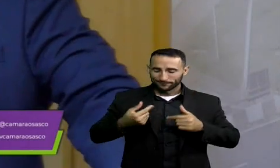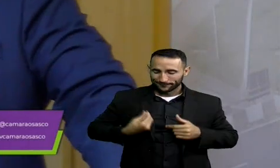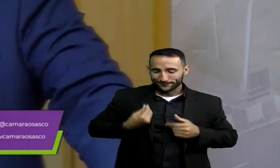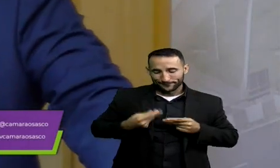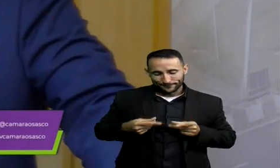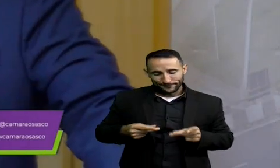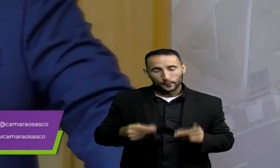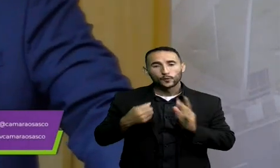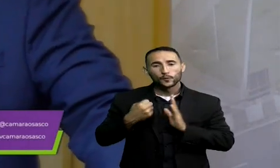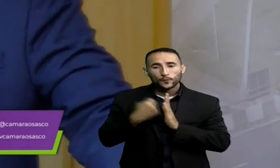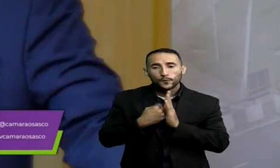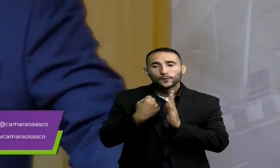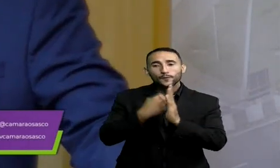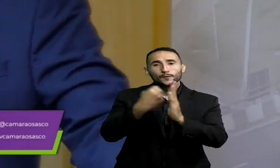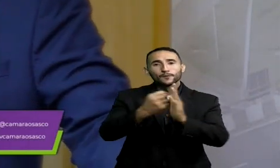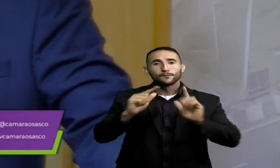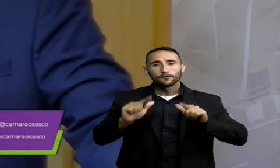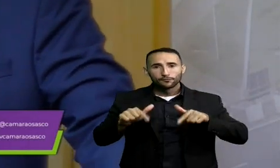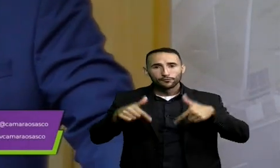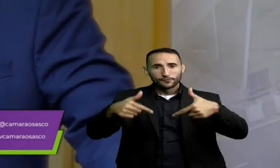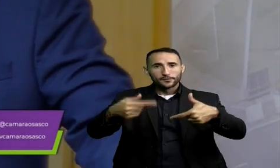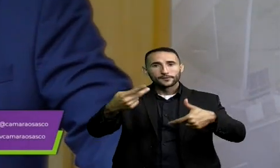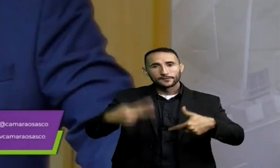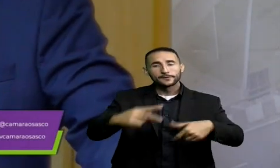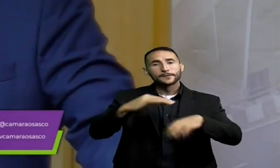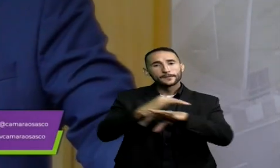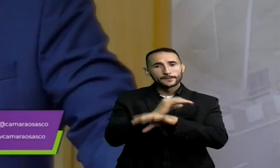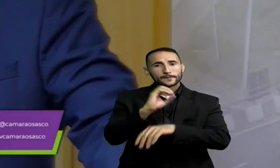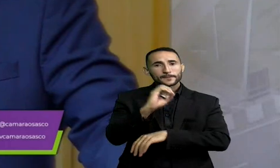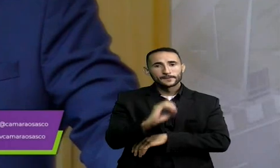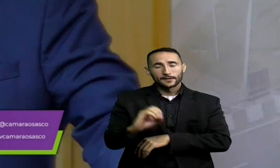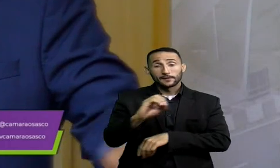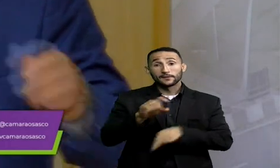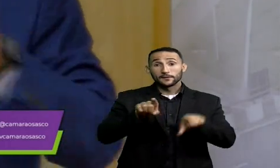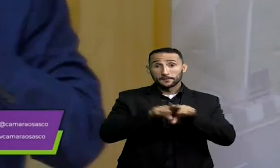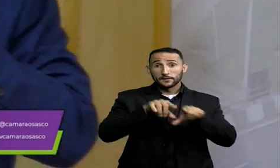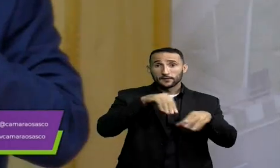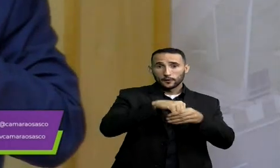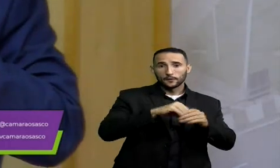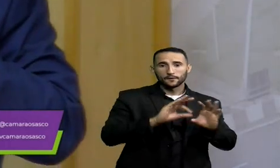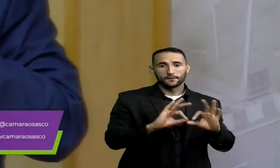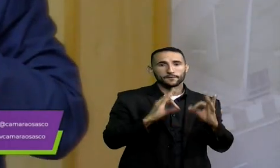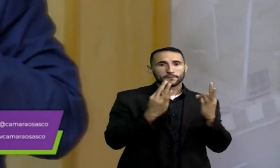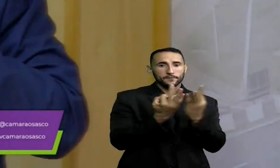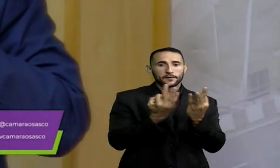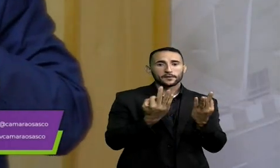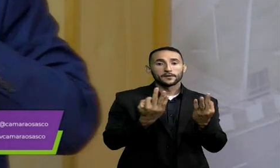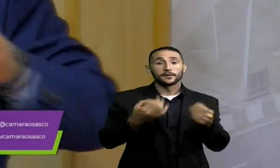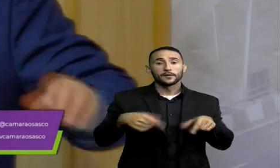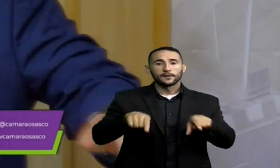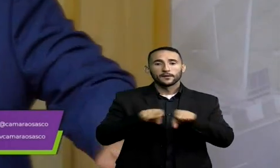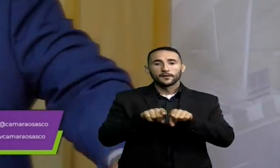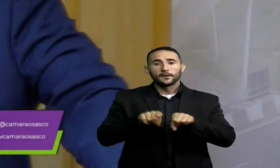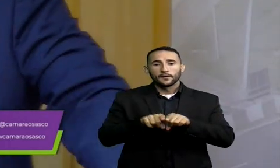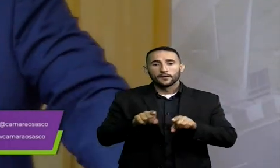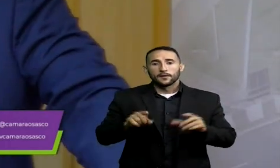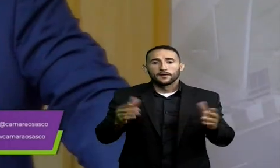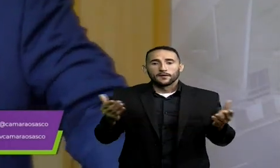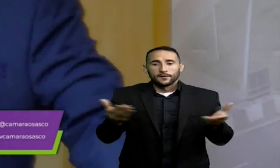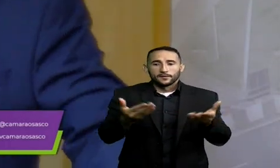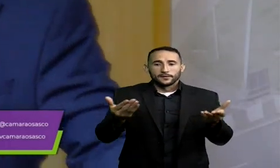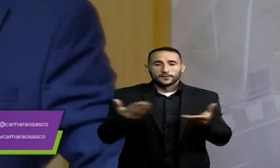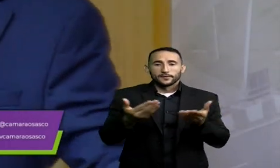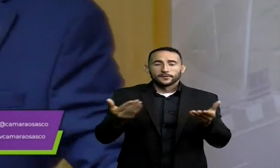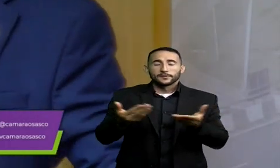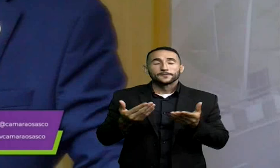de luta em nossa cidade Nossa trajetória na família E também venho aqui